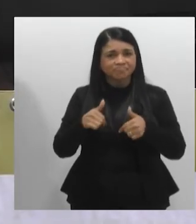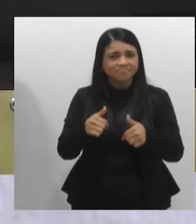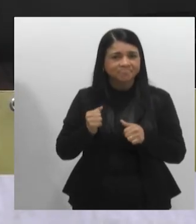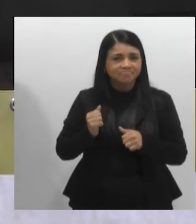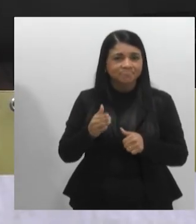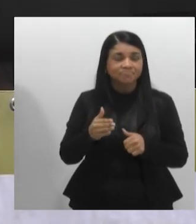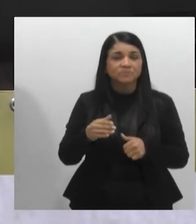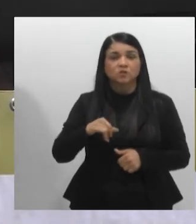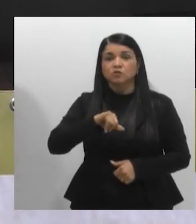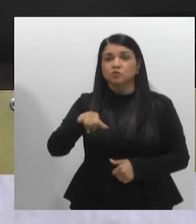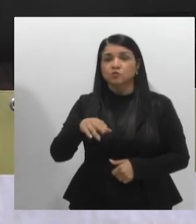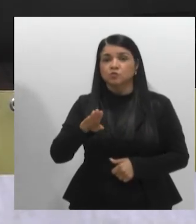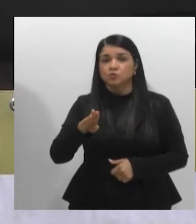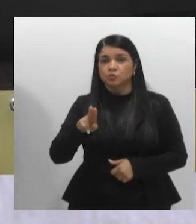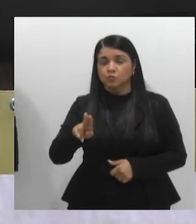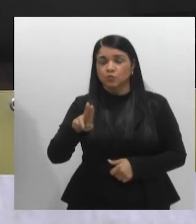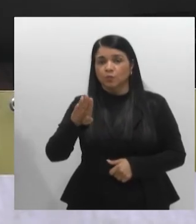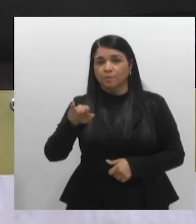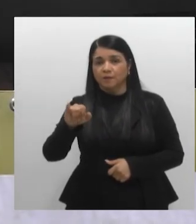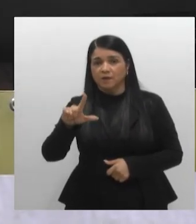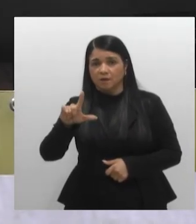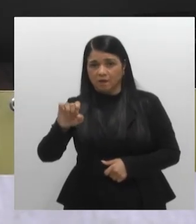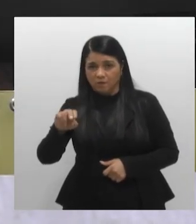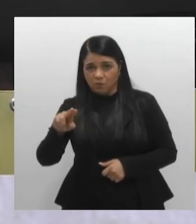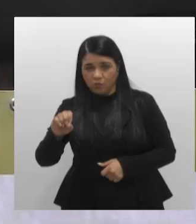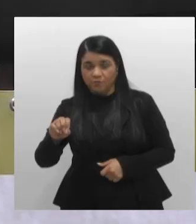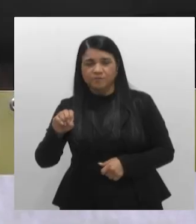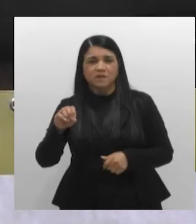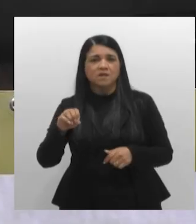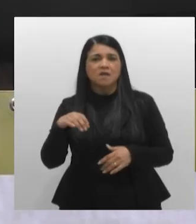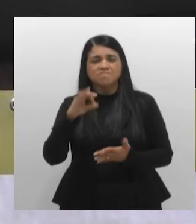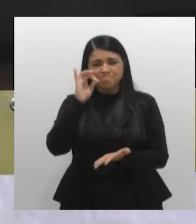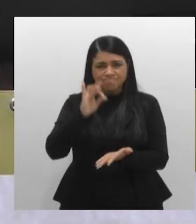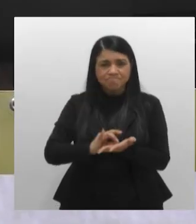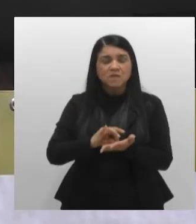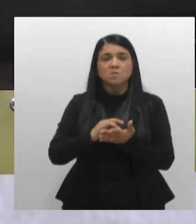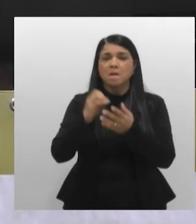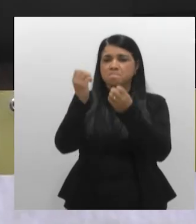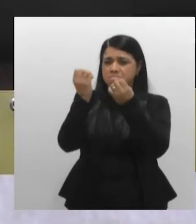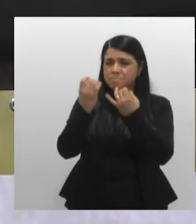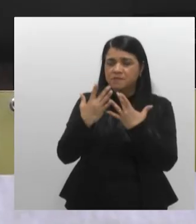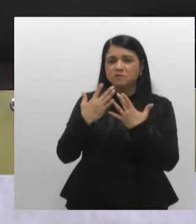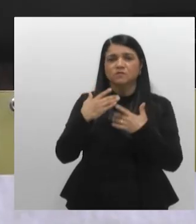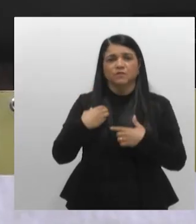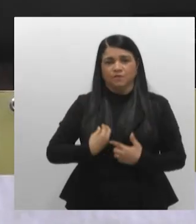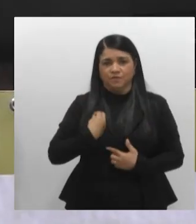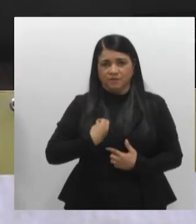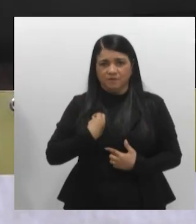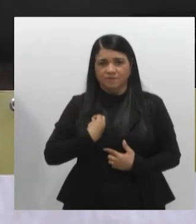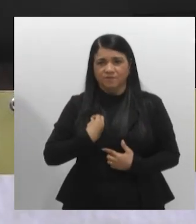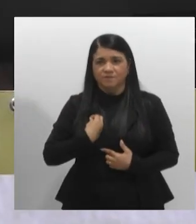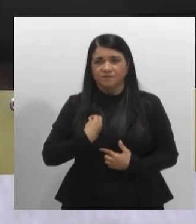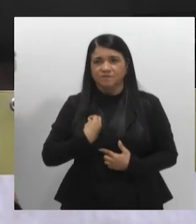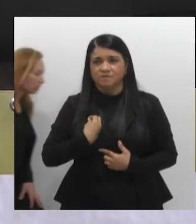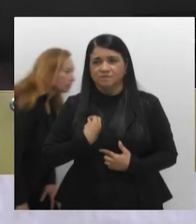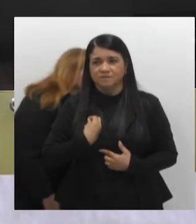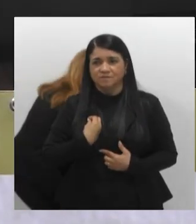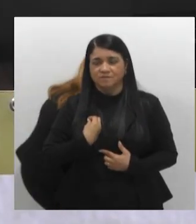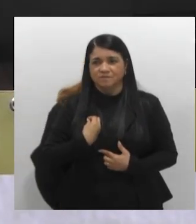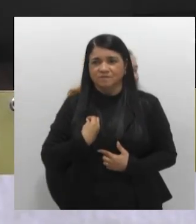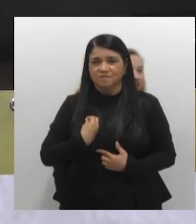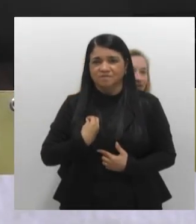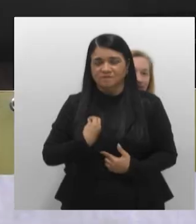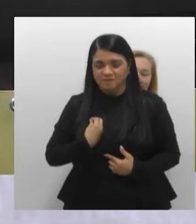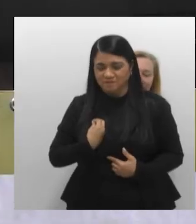o jubileu arquidiocesano é uma realidade e uma bênção na nossa vida. Nós vamos finalizar.